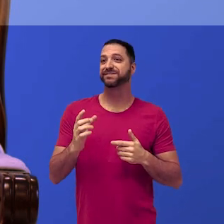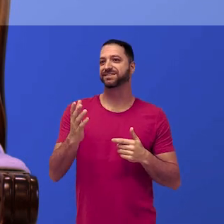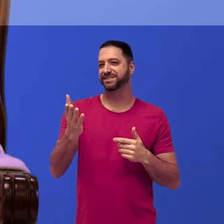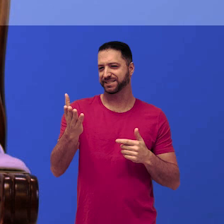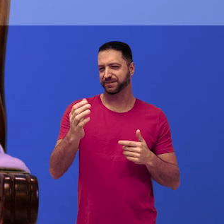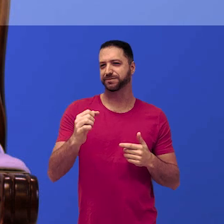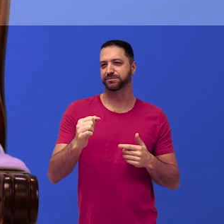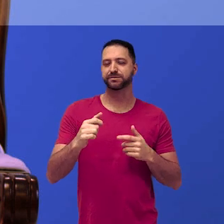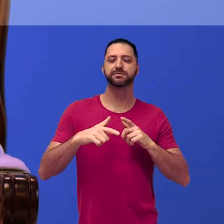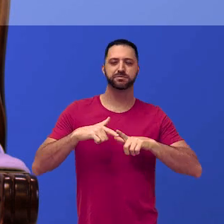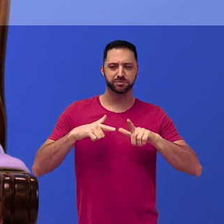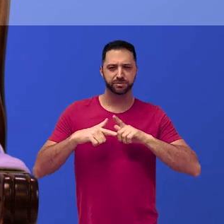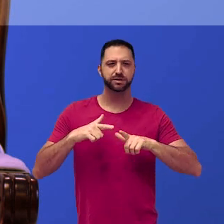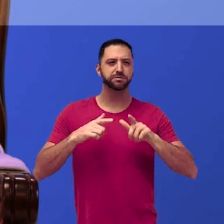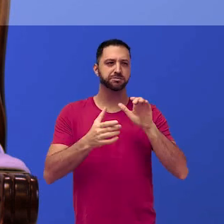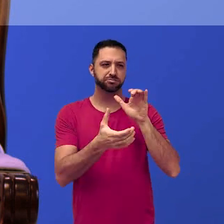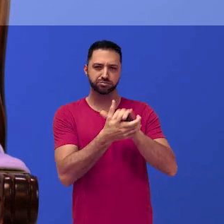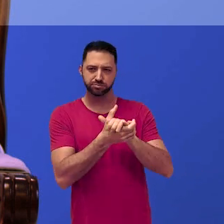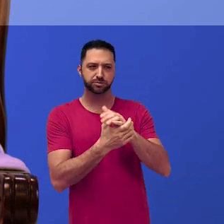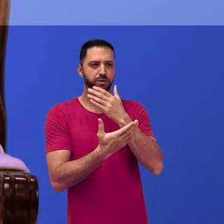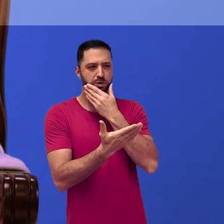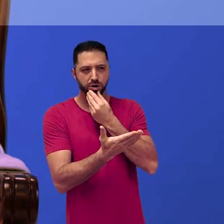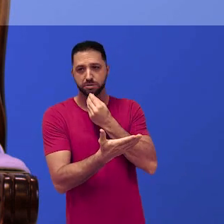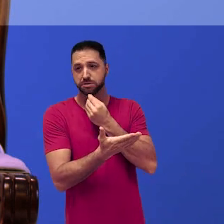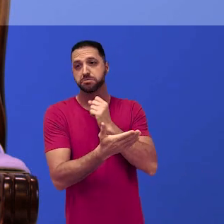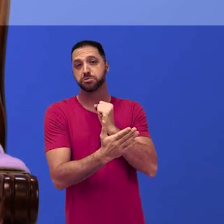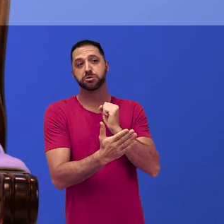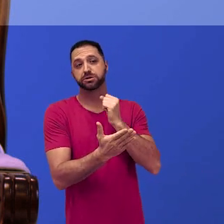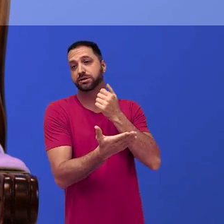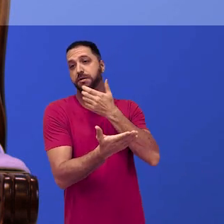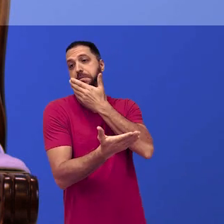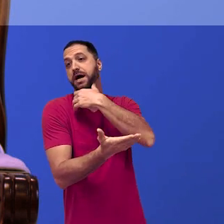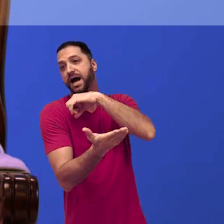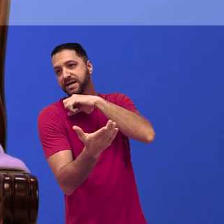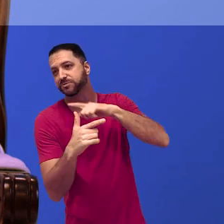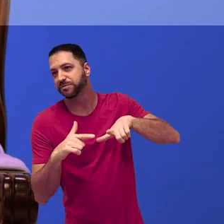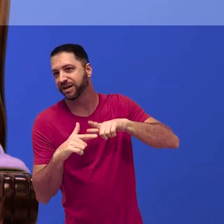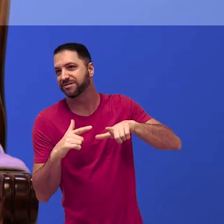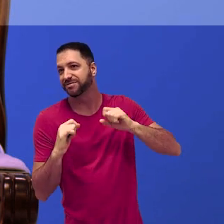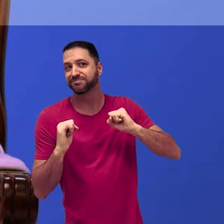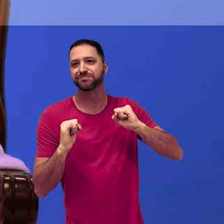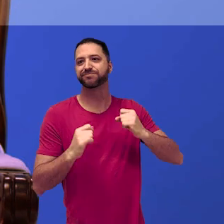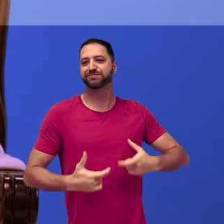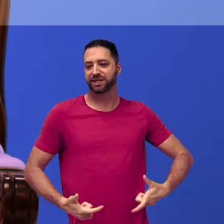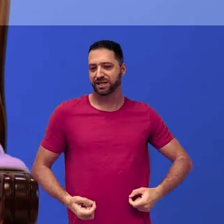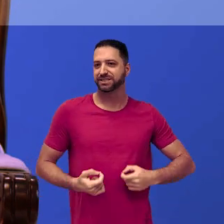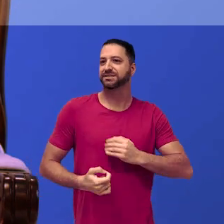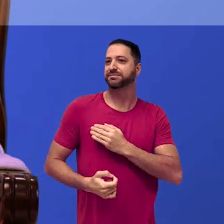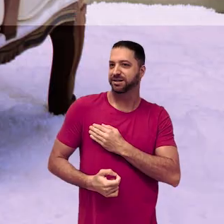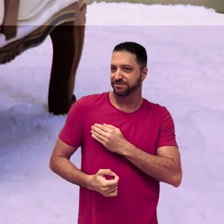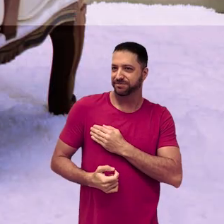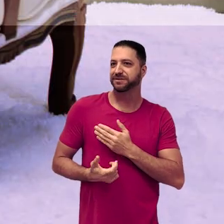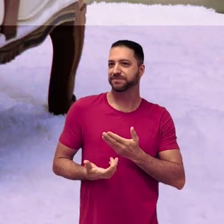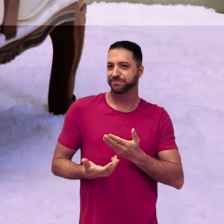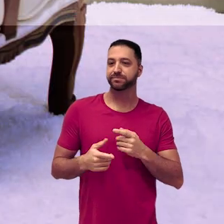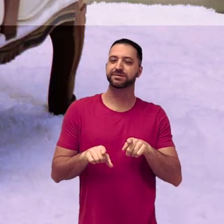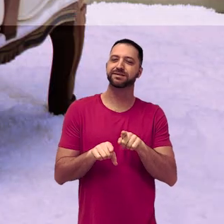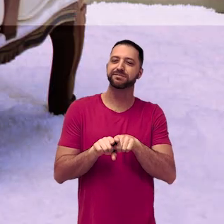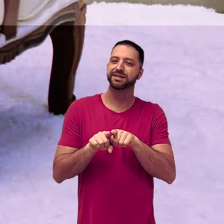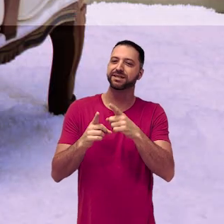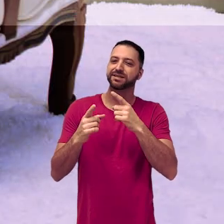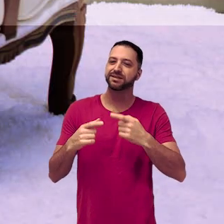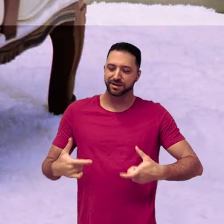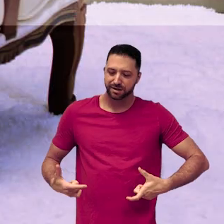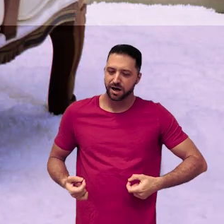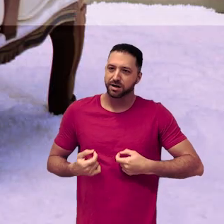muito ligado a você ter problema com parceiro, com homem, né? Com pai, o câncer de mama. E